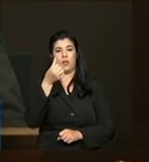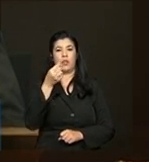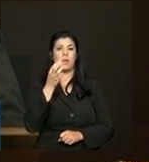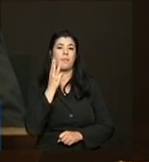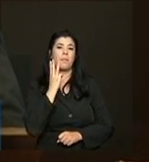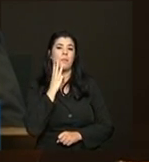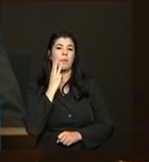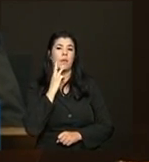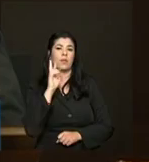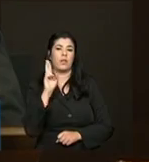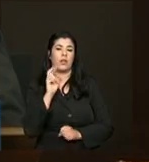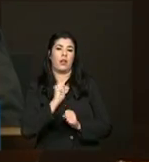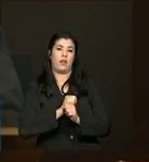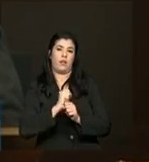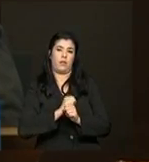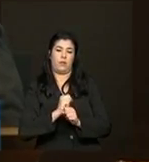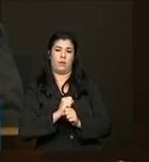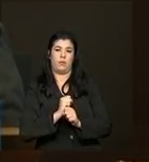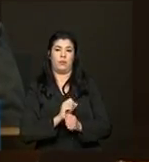R$ 336 milhões ano.